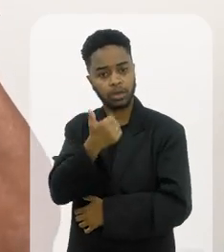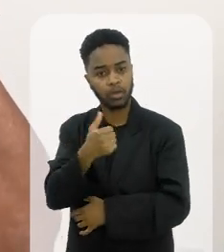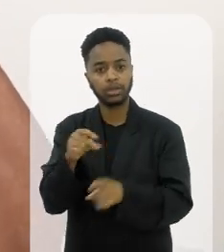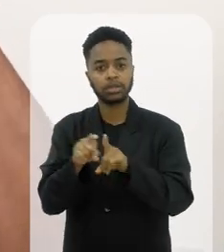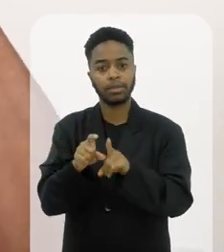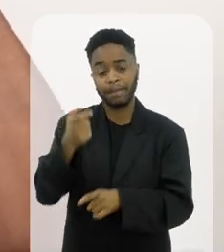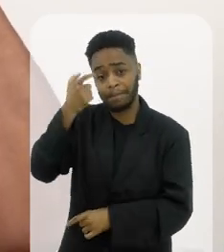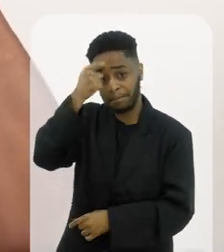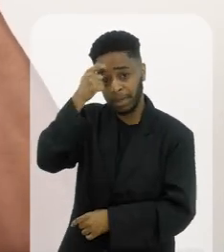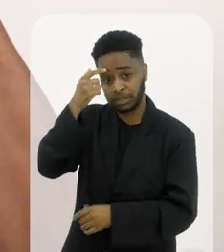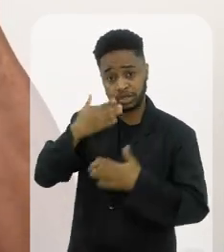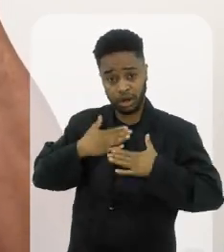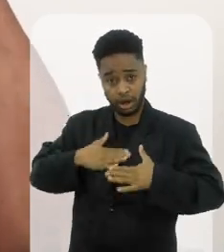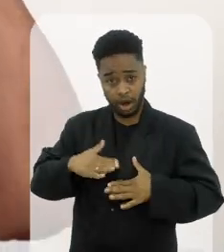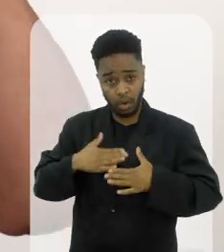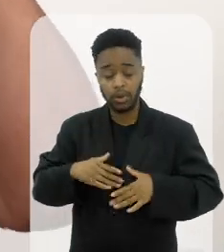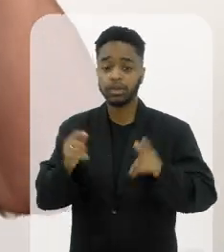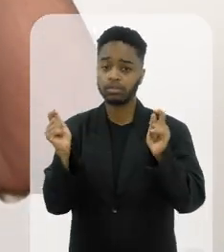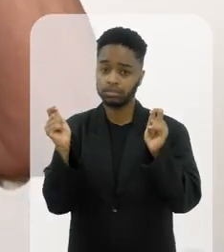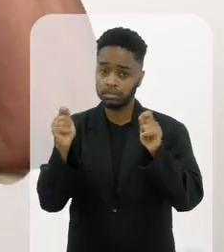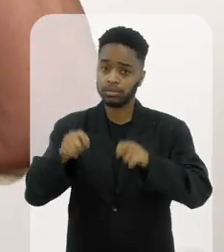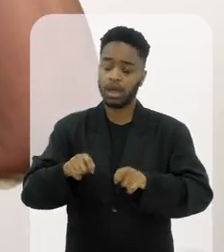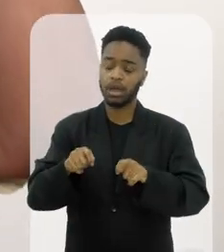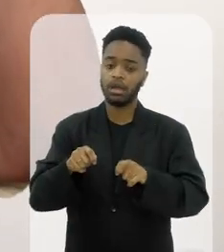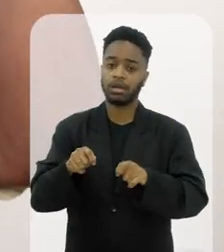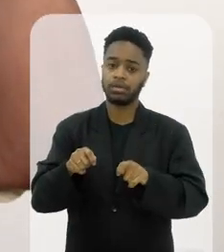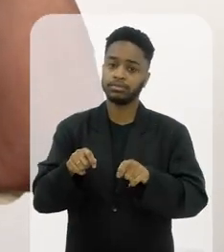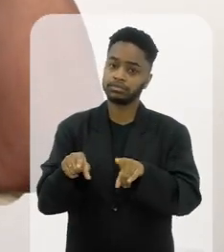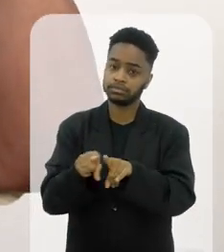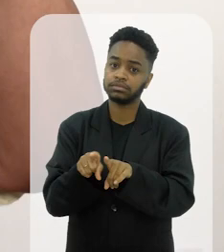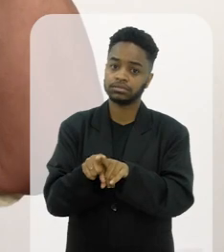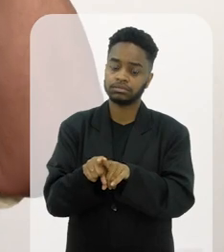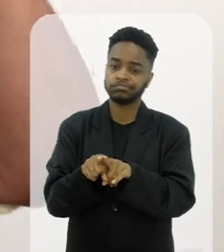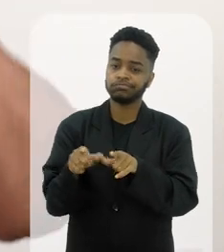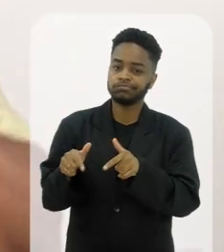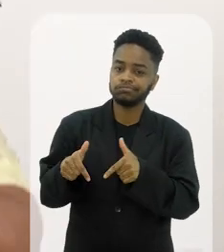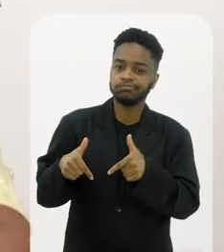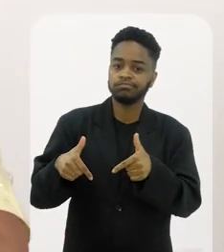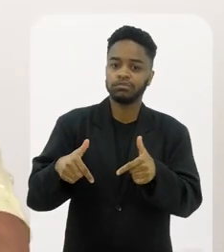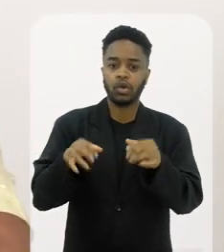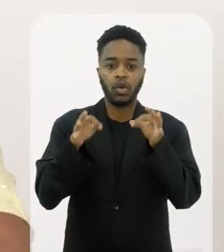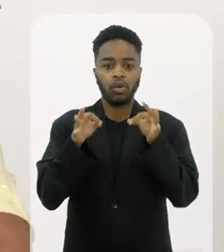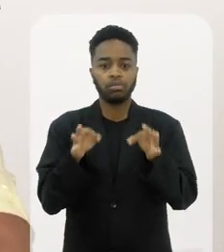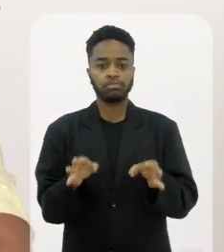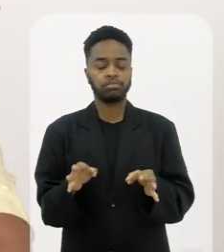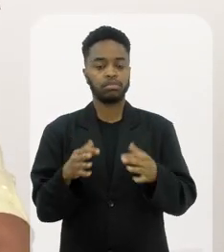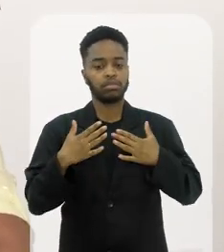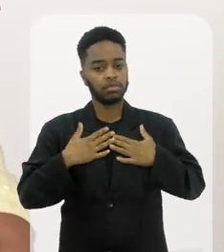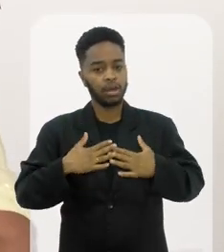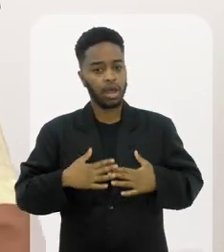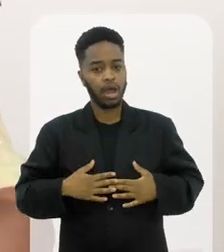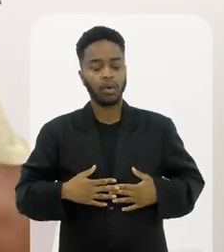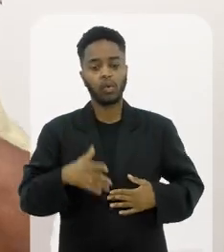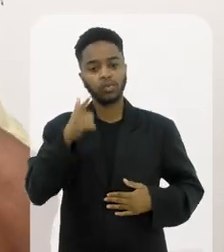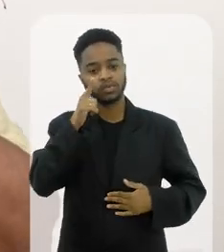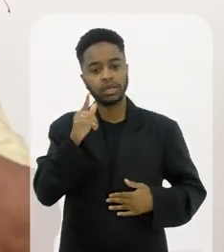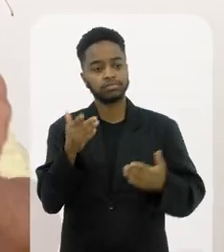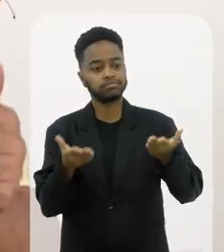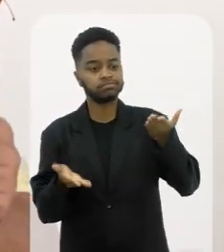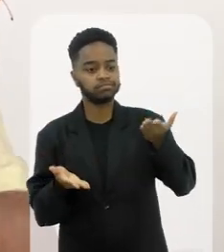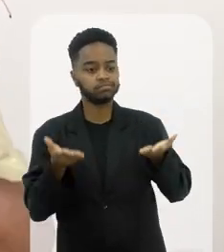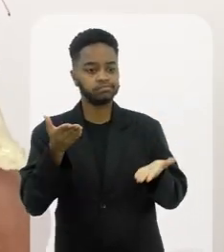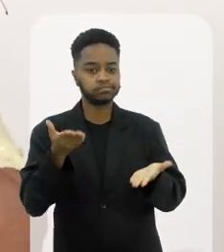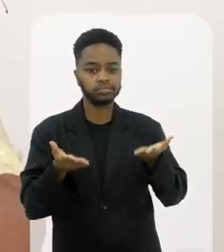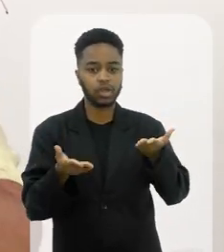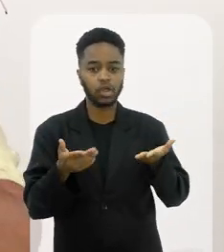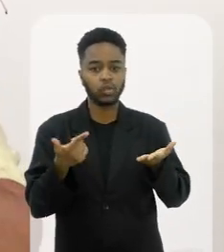sua mente tranquilizada, você vai fazer com coisas que também te mantenham ali, ó. Então você vai estar uma pessoa